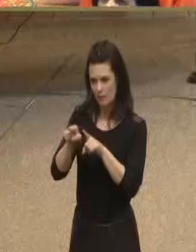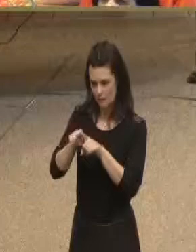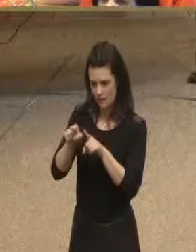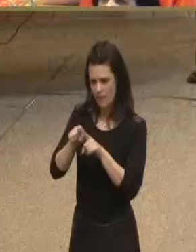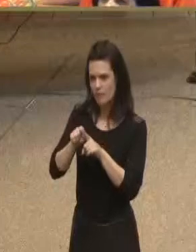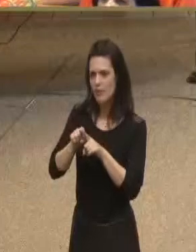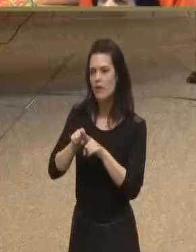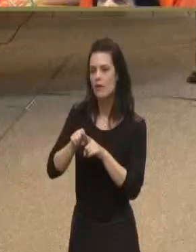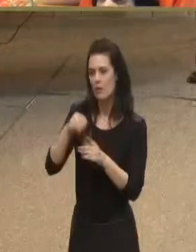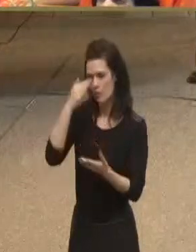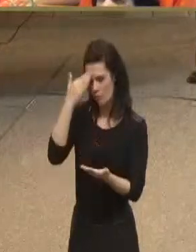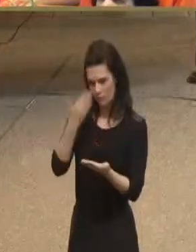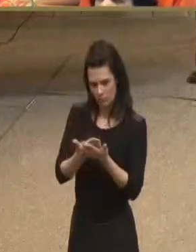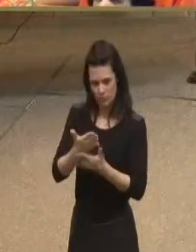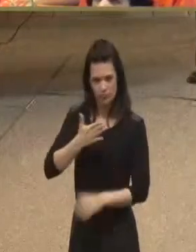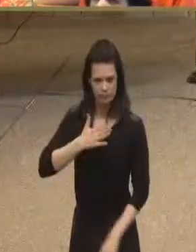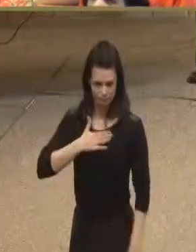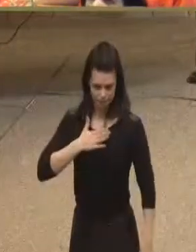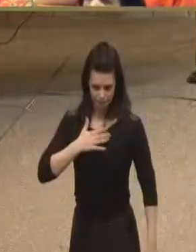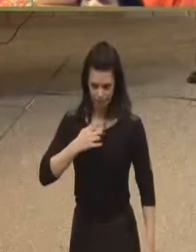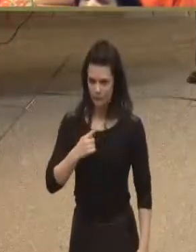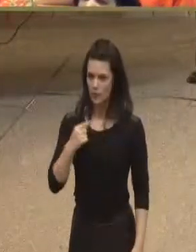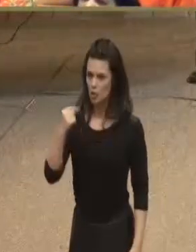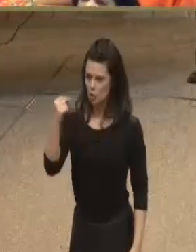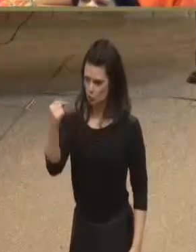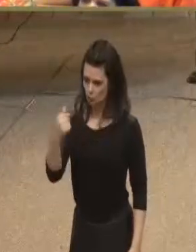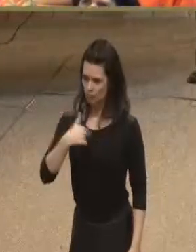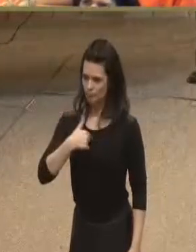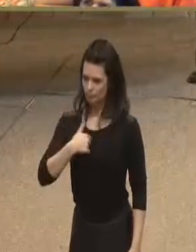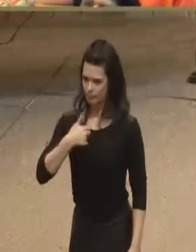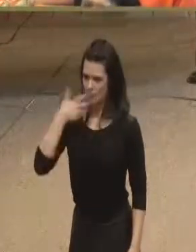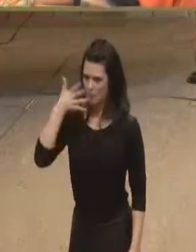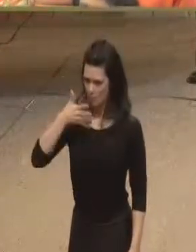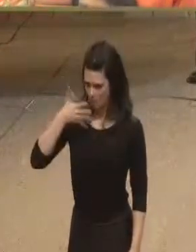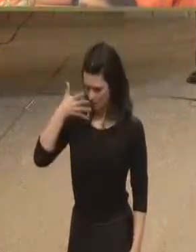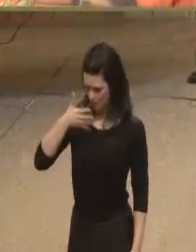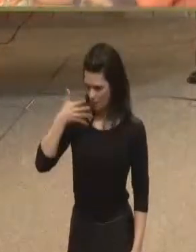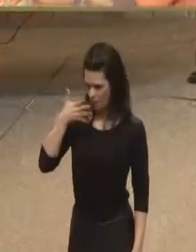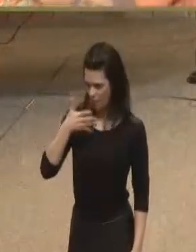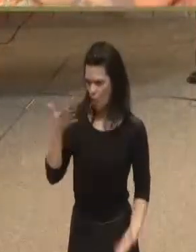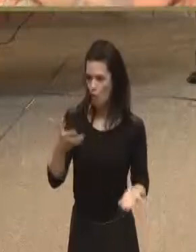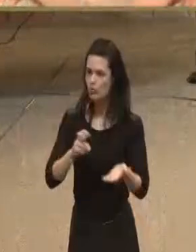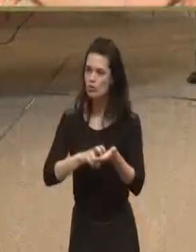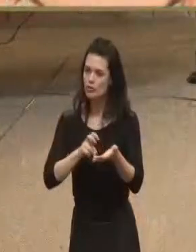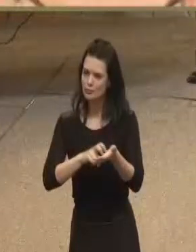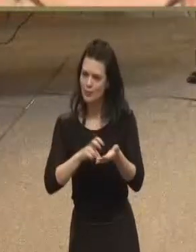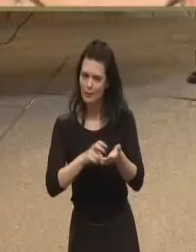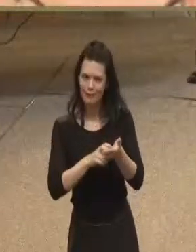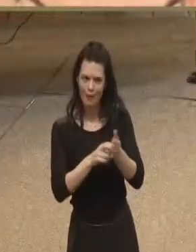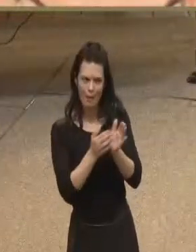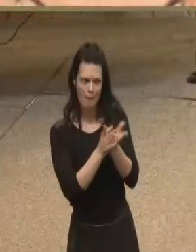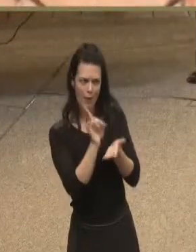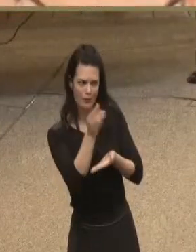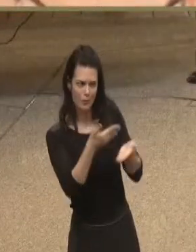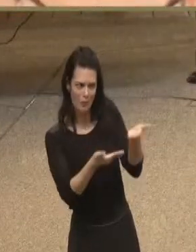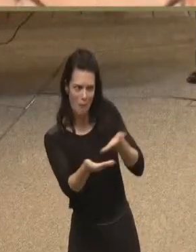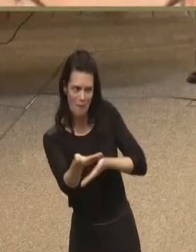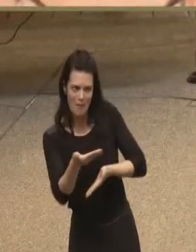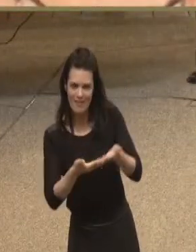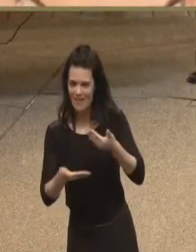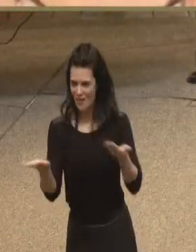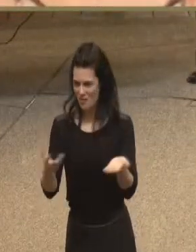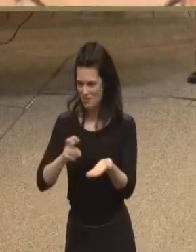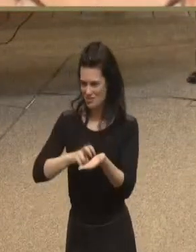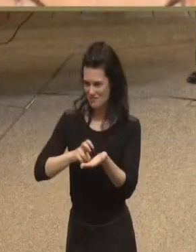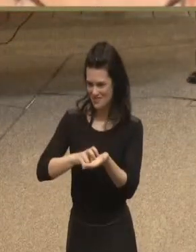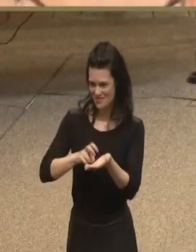confiança de me permitirem estar aqui hoje, compartilhando a palavra com os irmãos. E